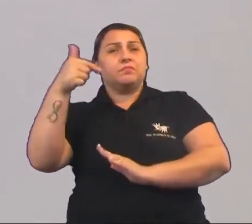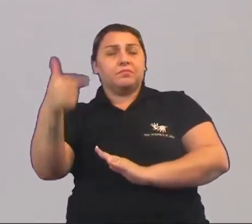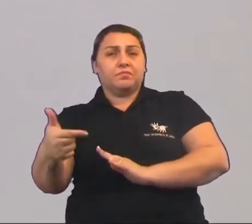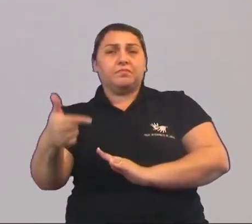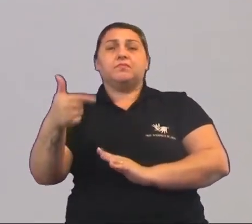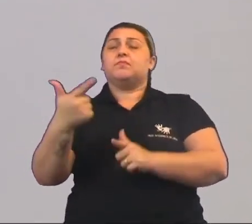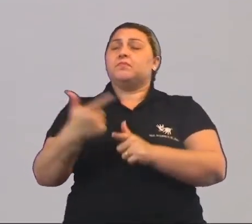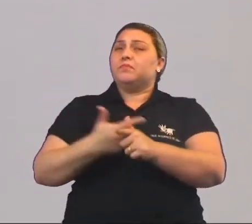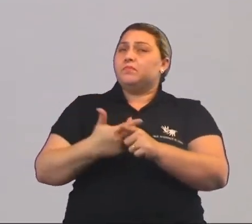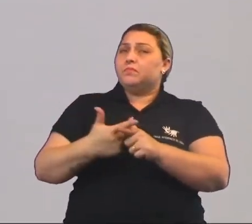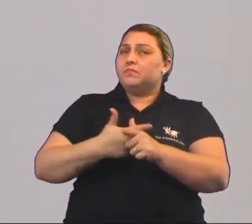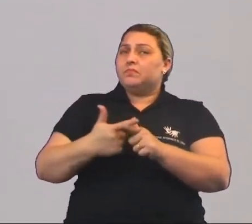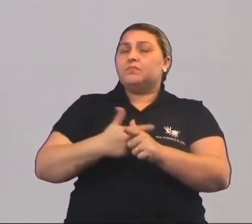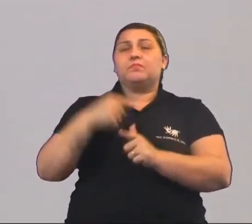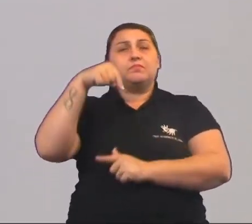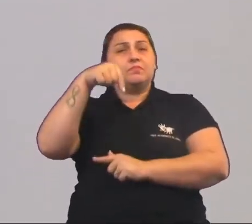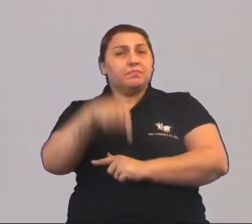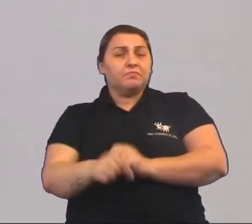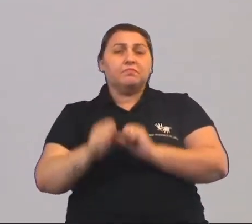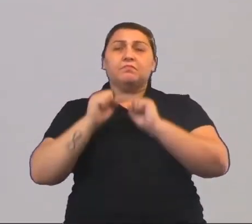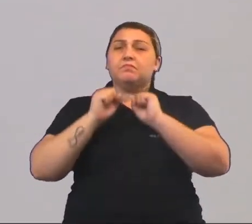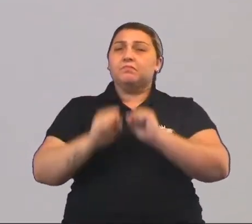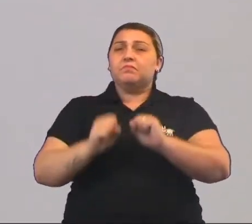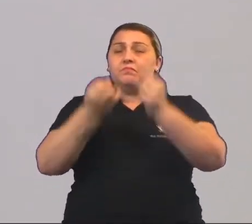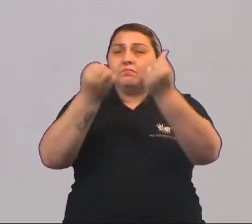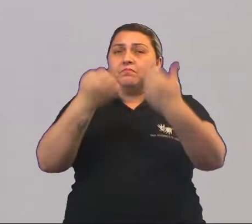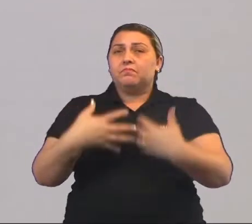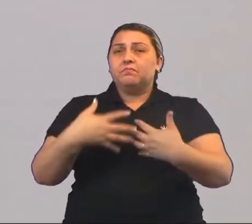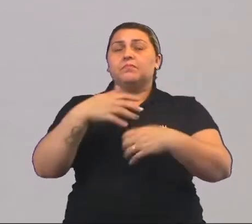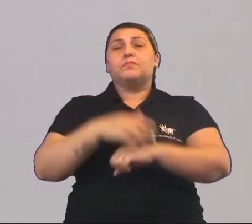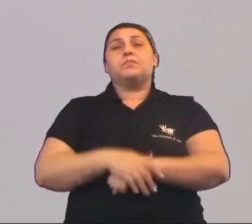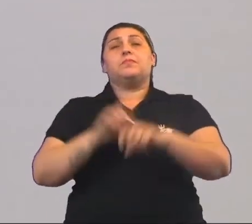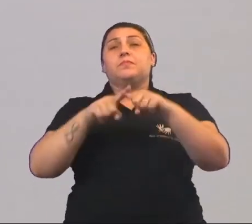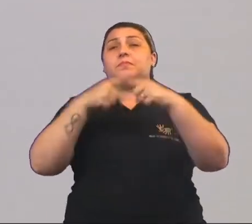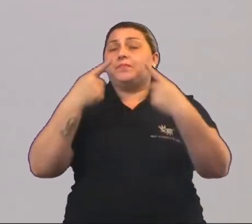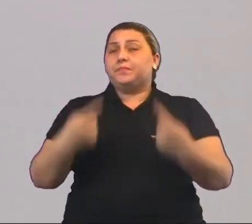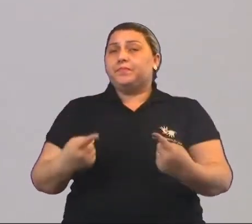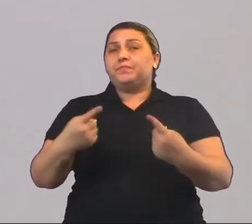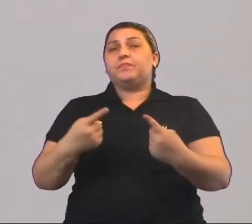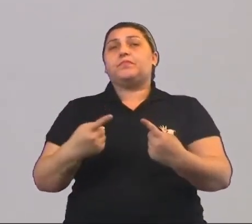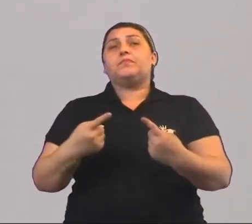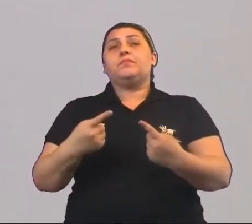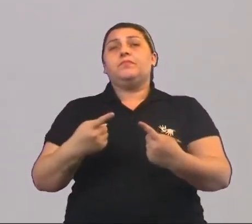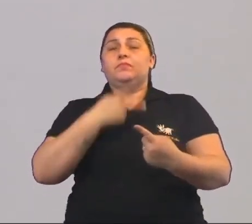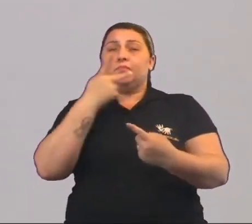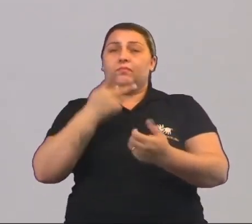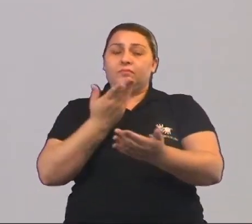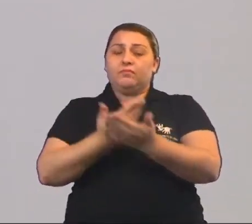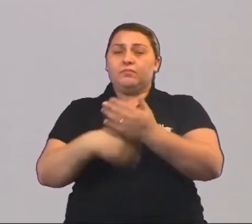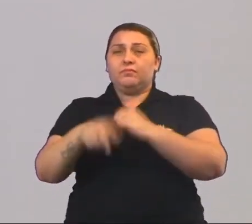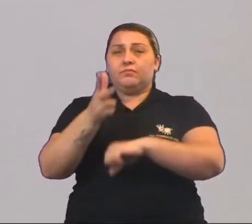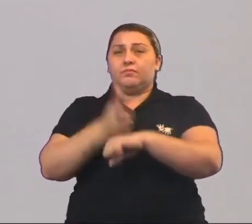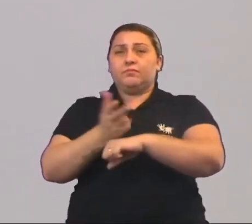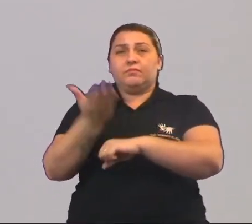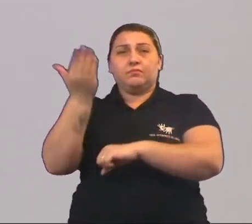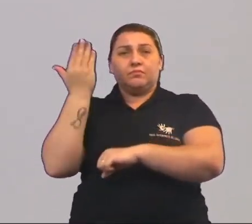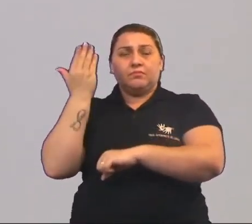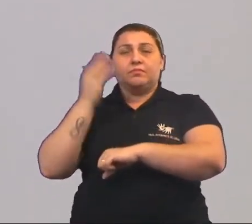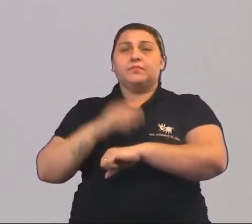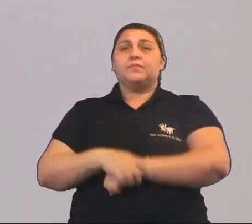outras problemáticas que aqui eu poderia mencionar. Mas, como afirmado numa videoaula